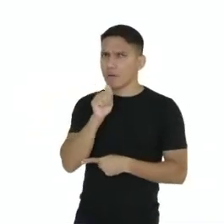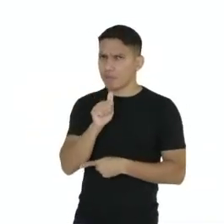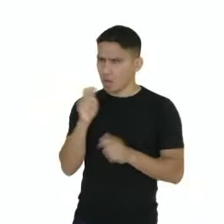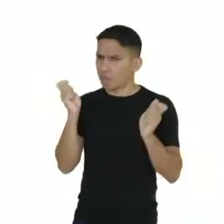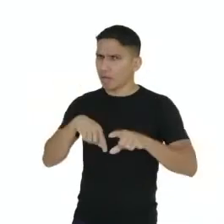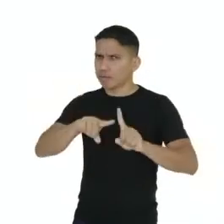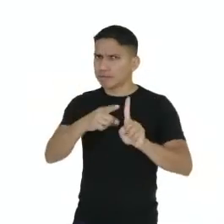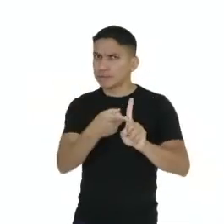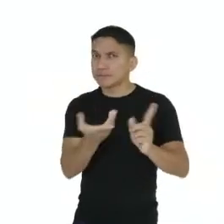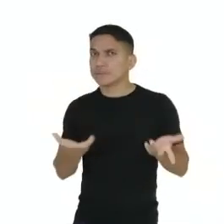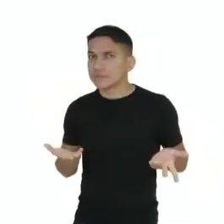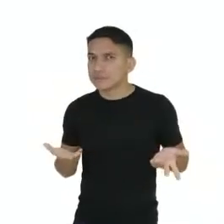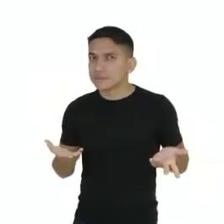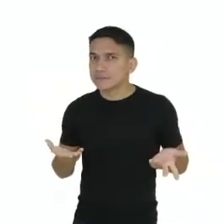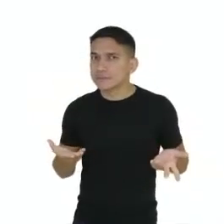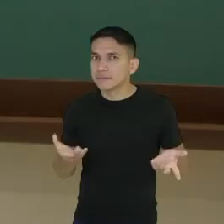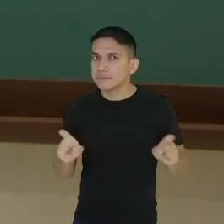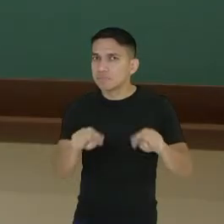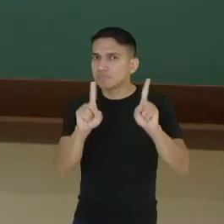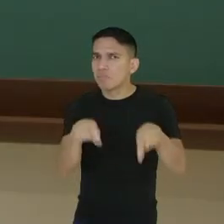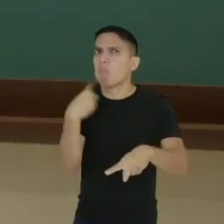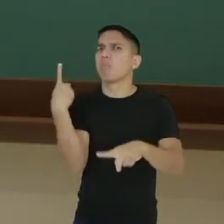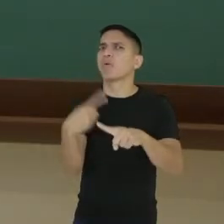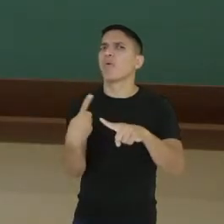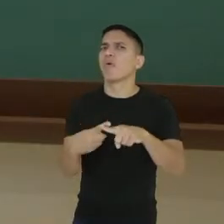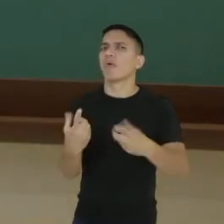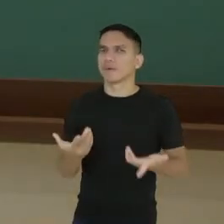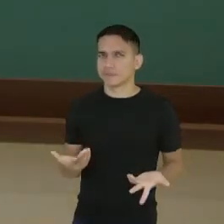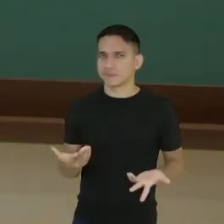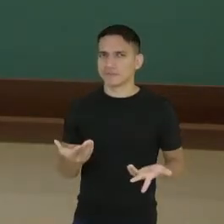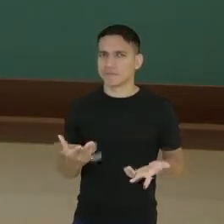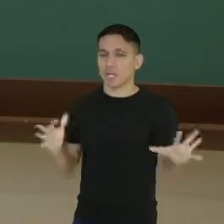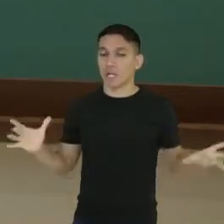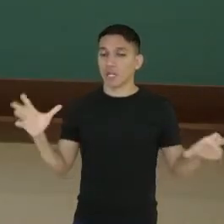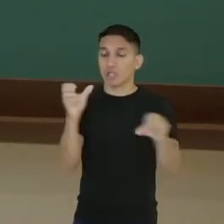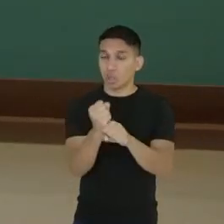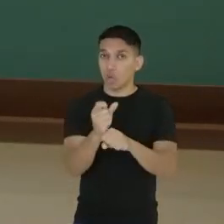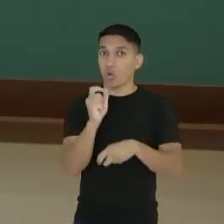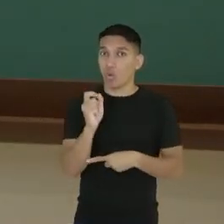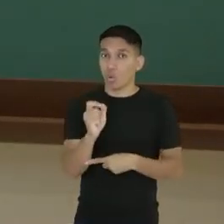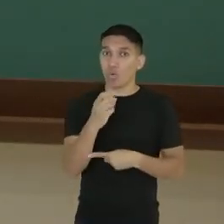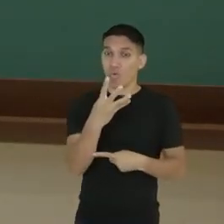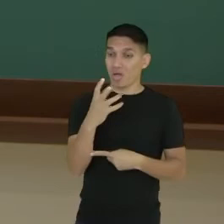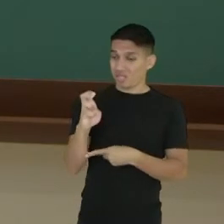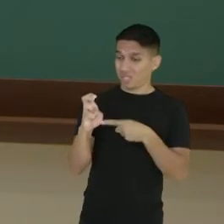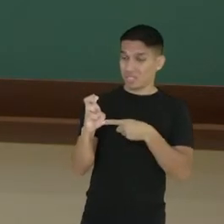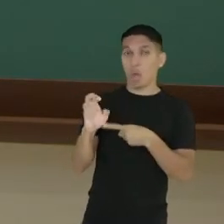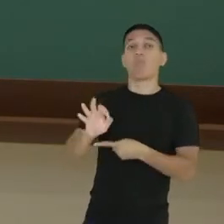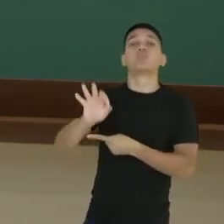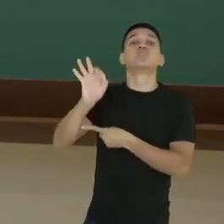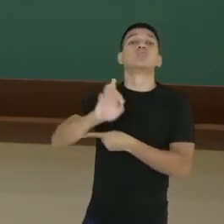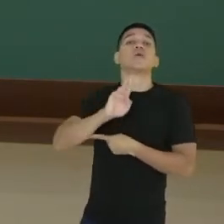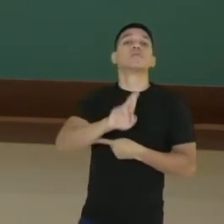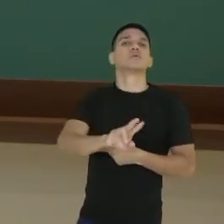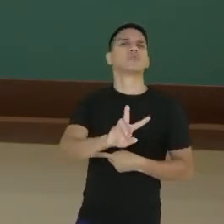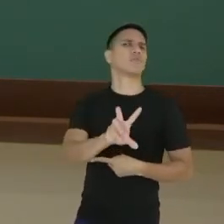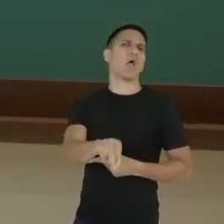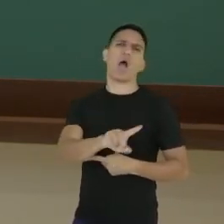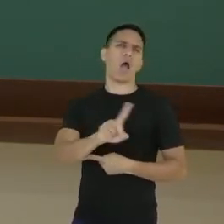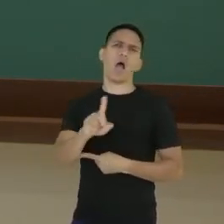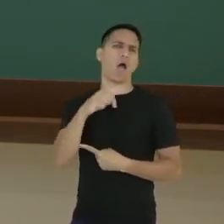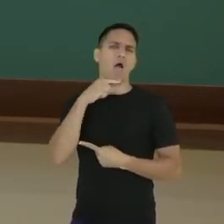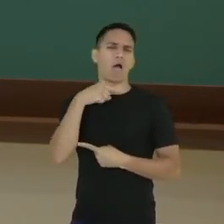chance de engravidar? Por quê? Do total, 45% disseram que não